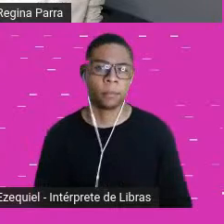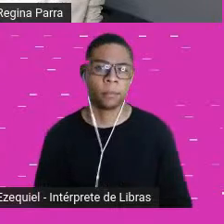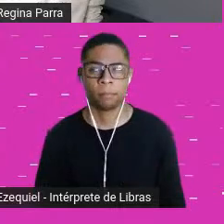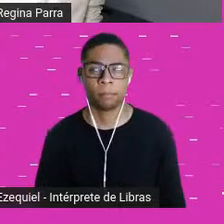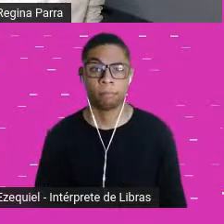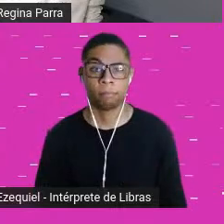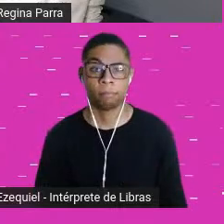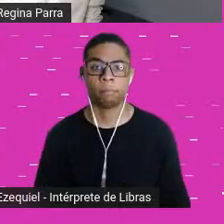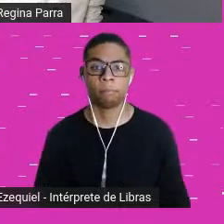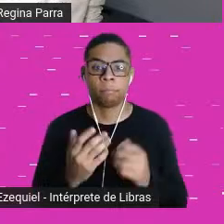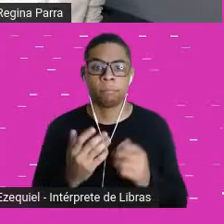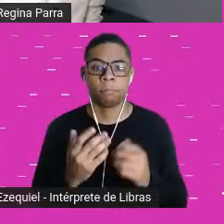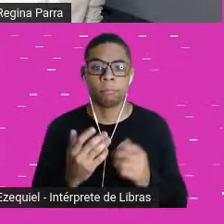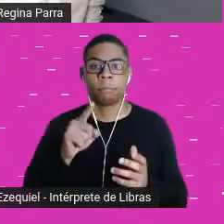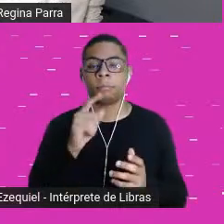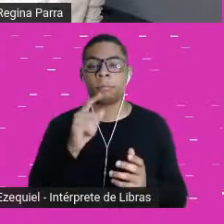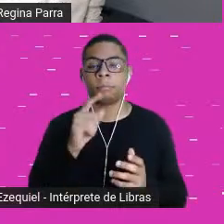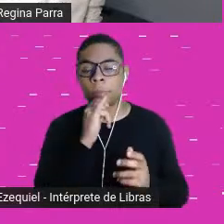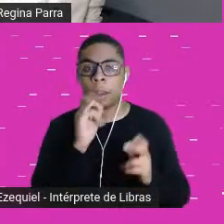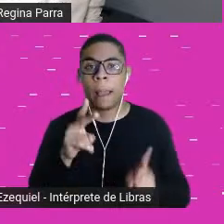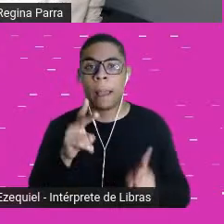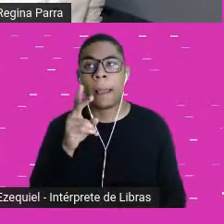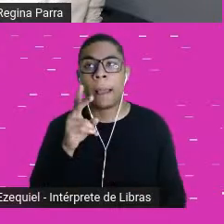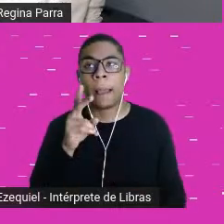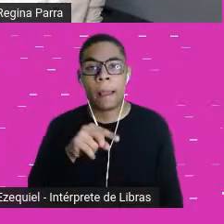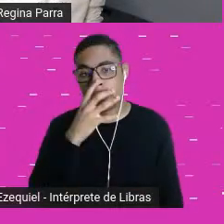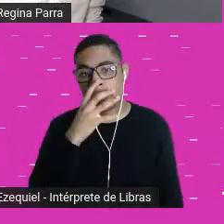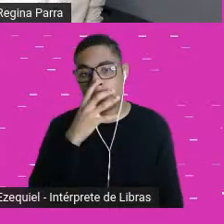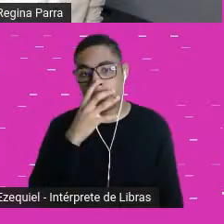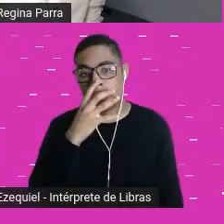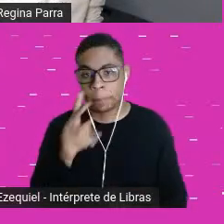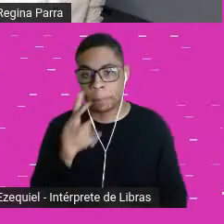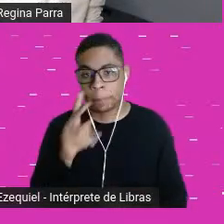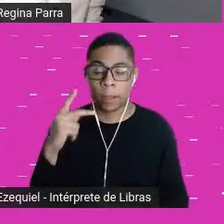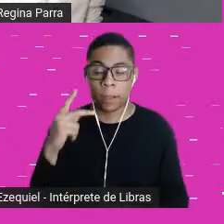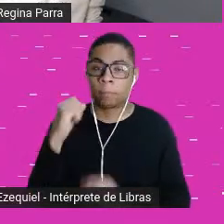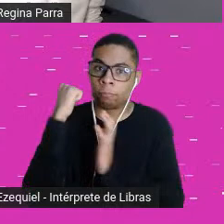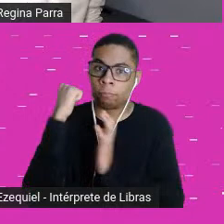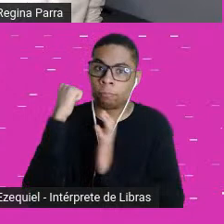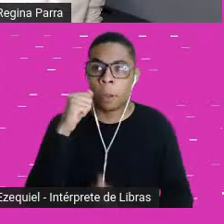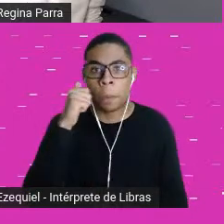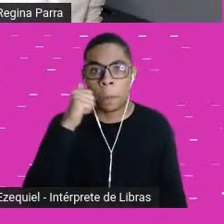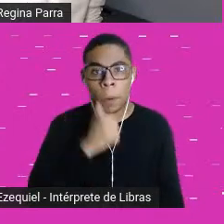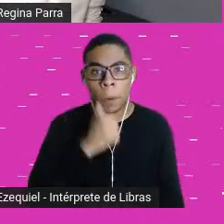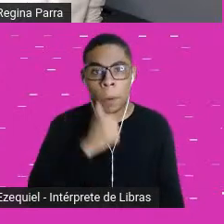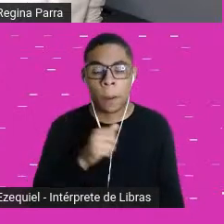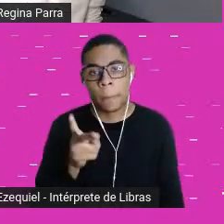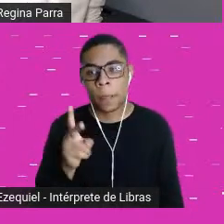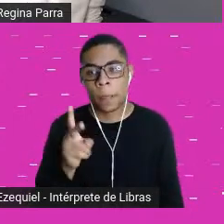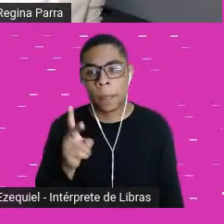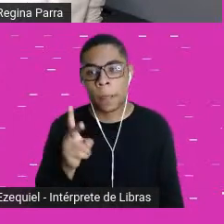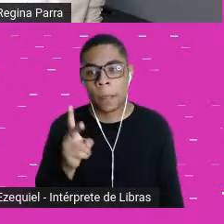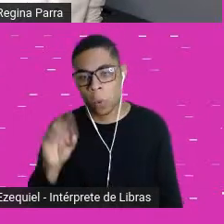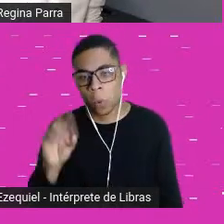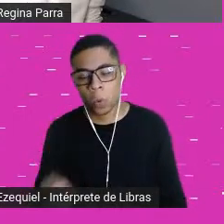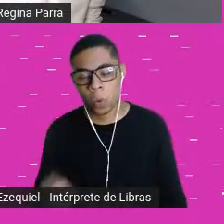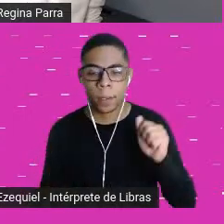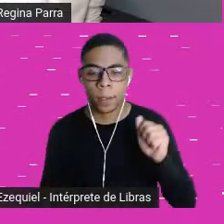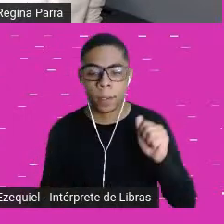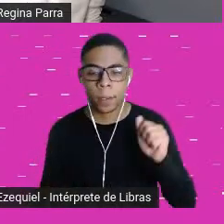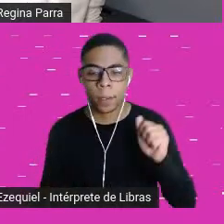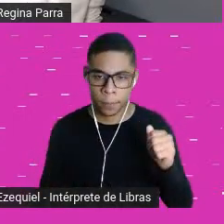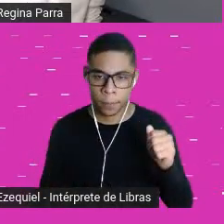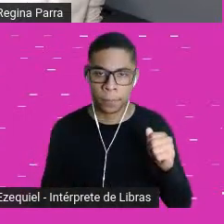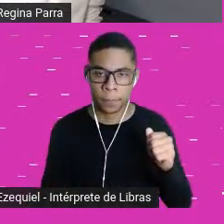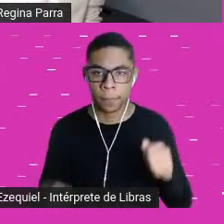Era impressionante isso, assim, né? Essa força das mulheres, tanto do coro, quanto da ama, quanto da Medeia, era